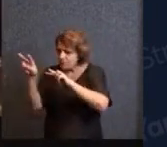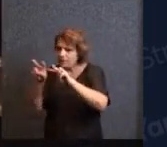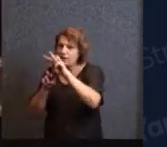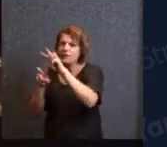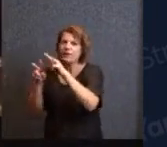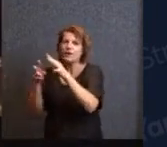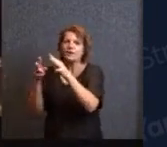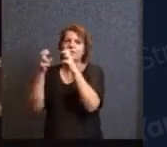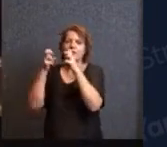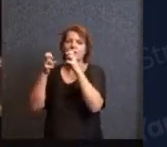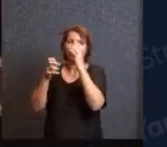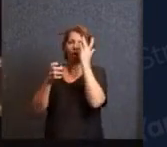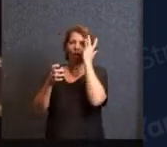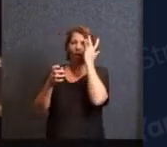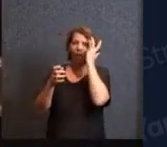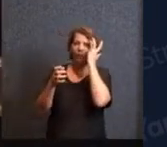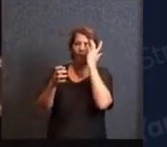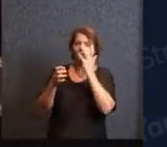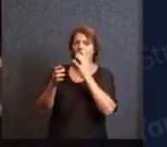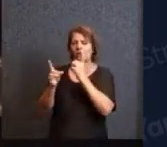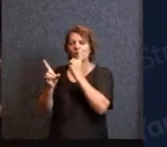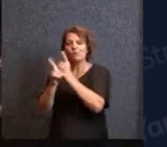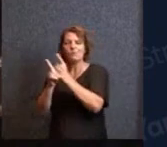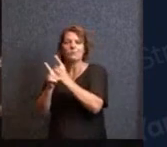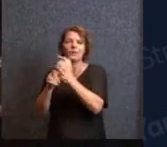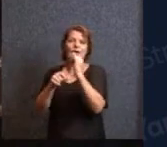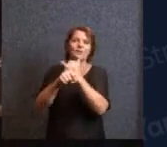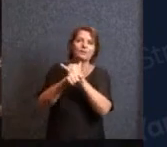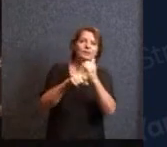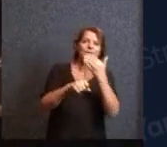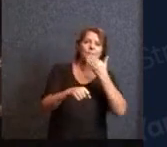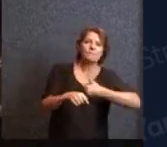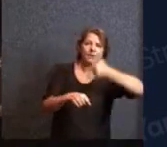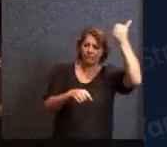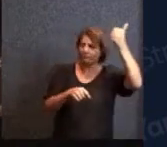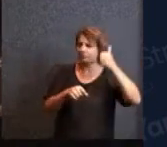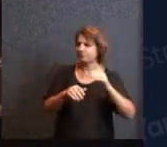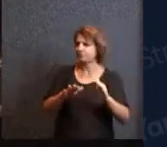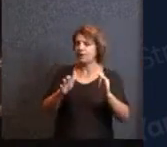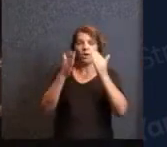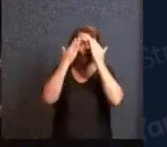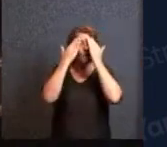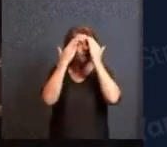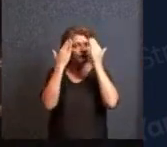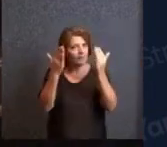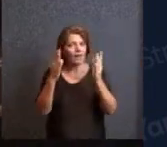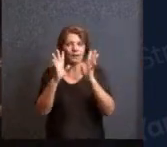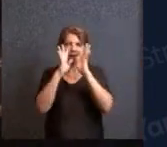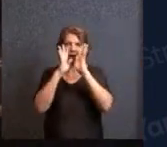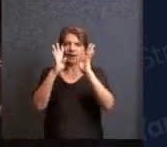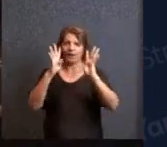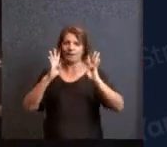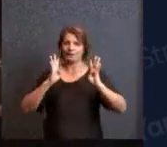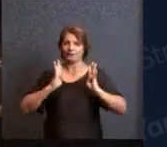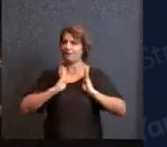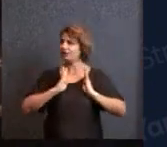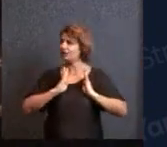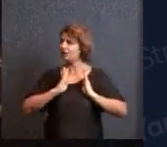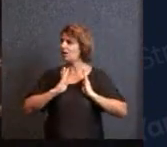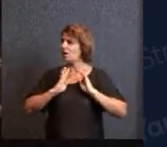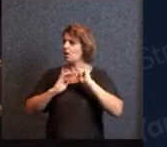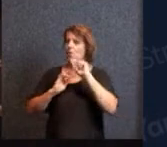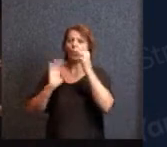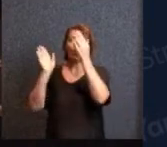e encontrar os melhores caminhos. Eu vou agradecer a vocês pela atenção com isso, com a